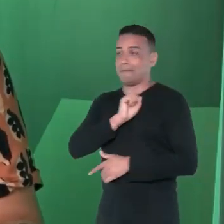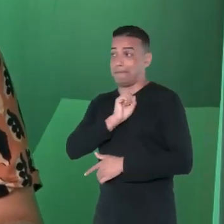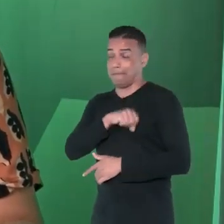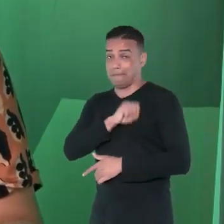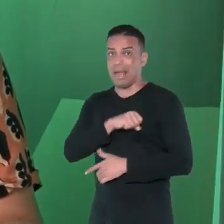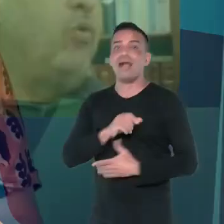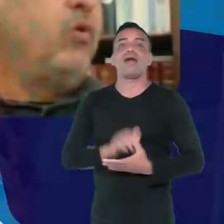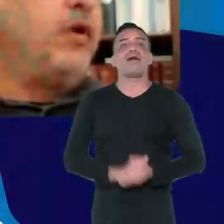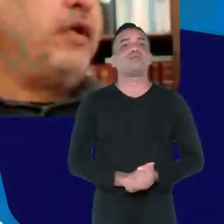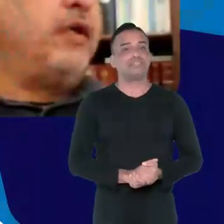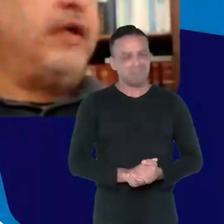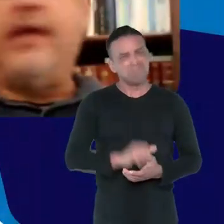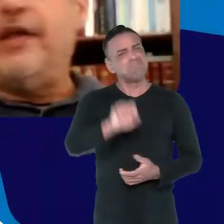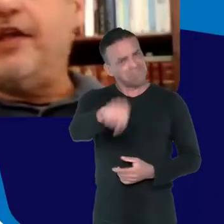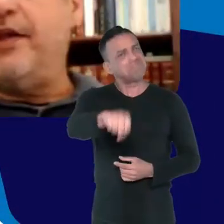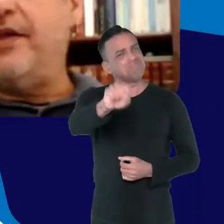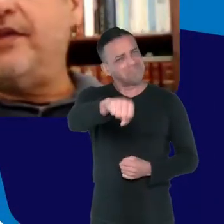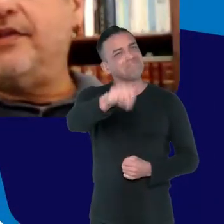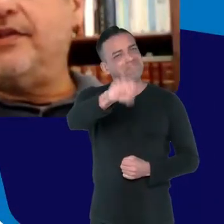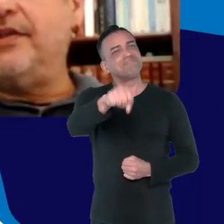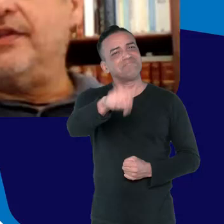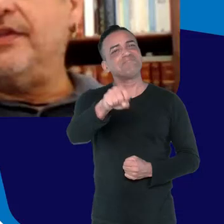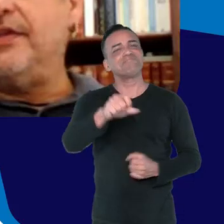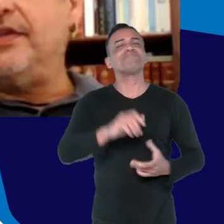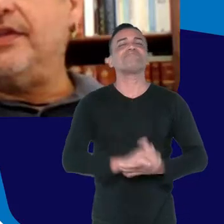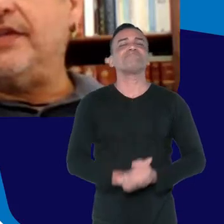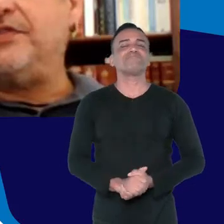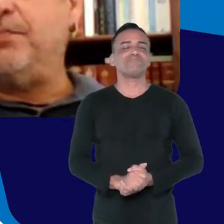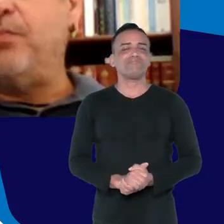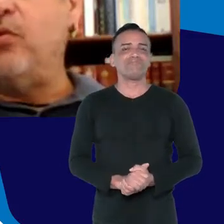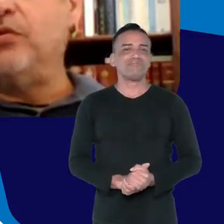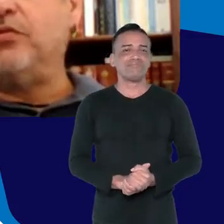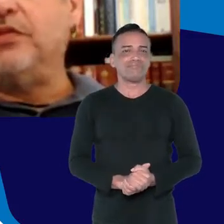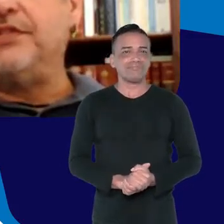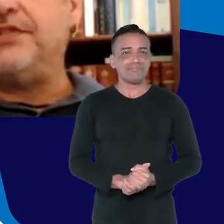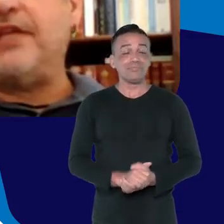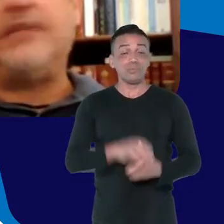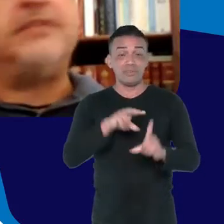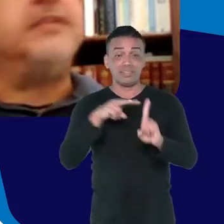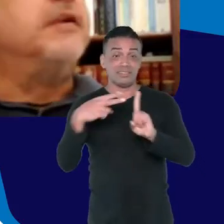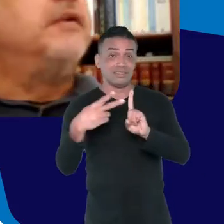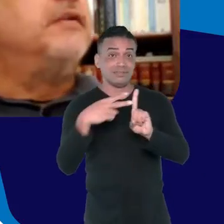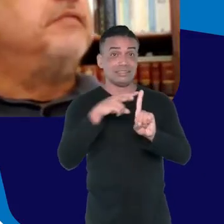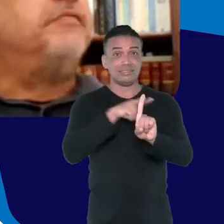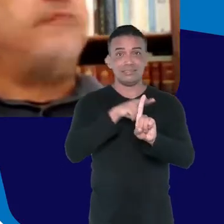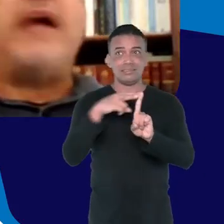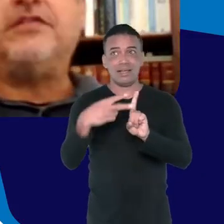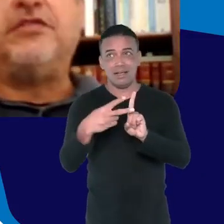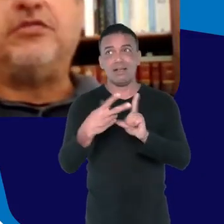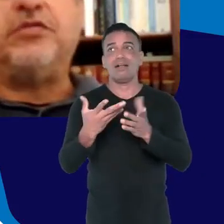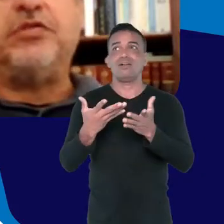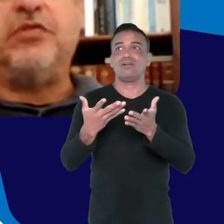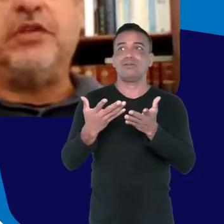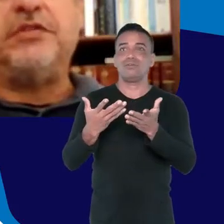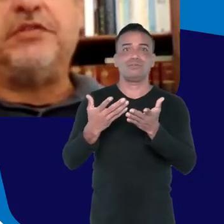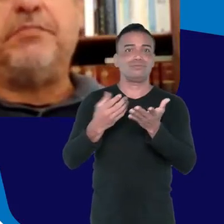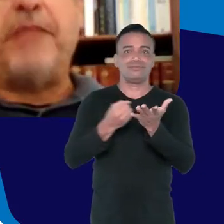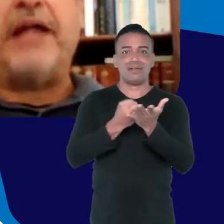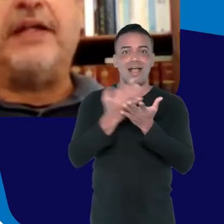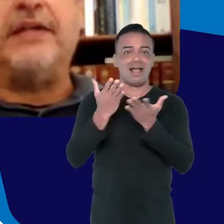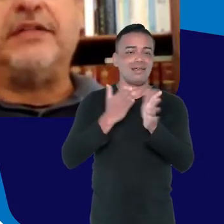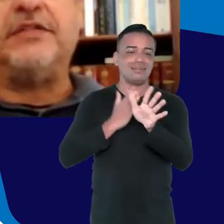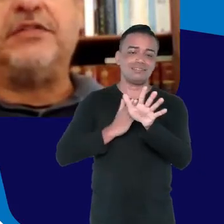Sim, esse ponto inseta assim, várias